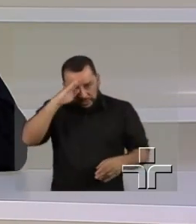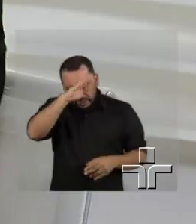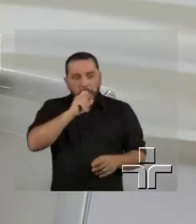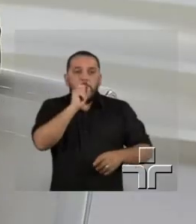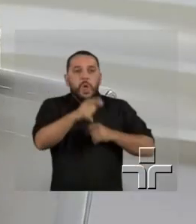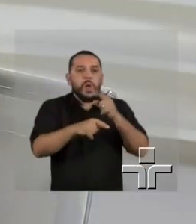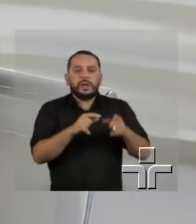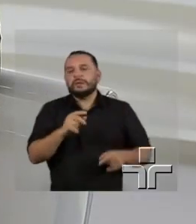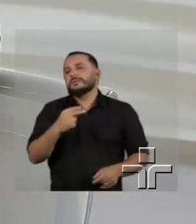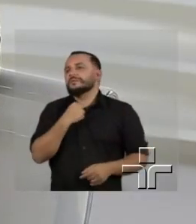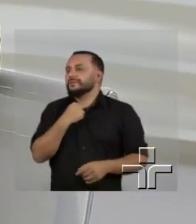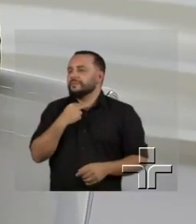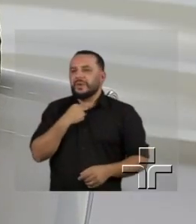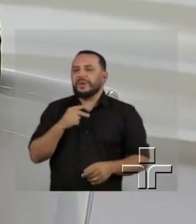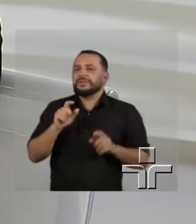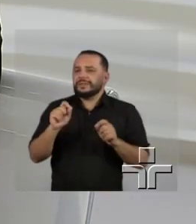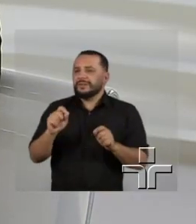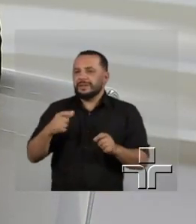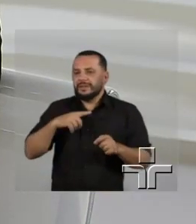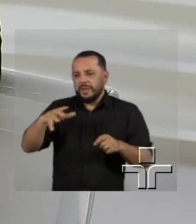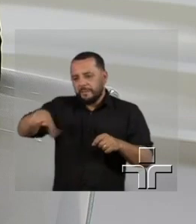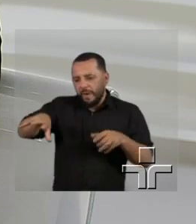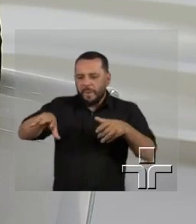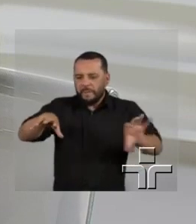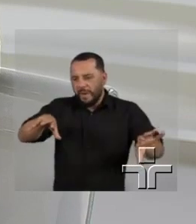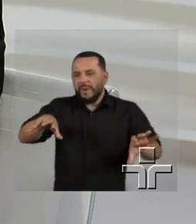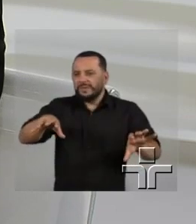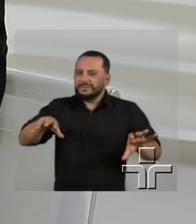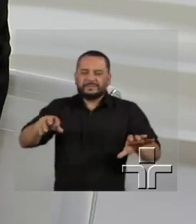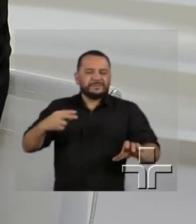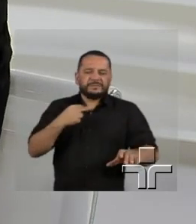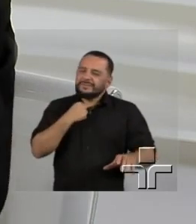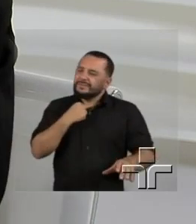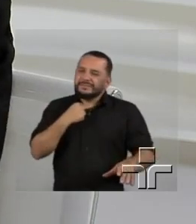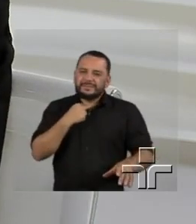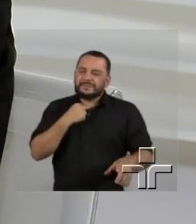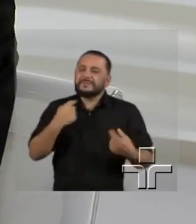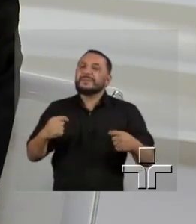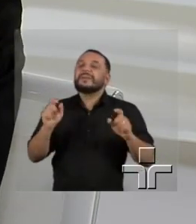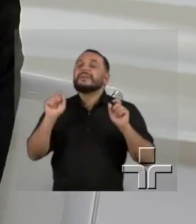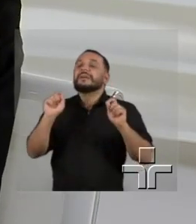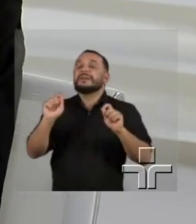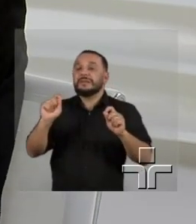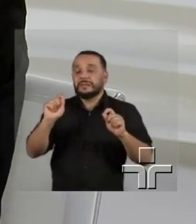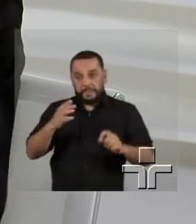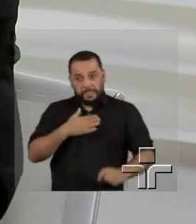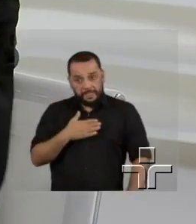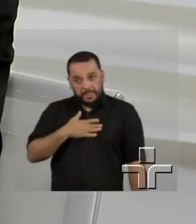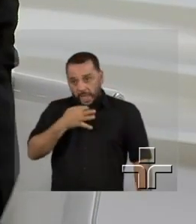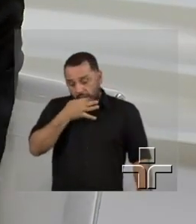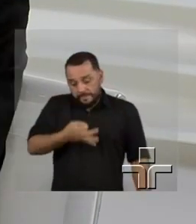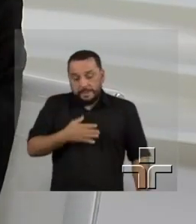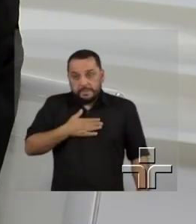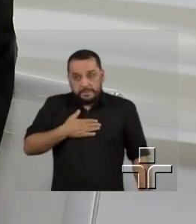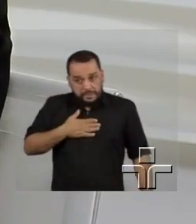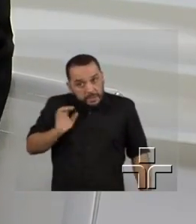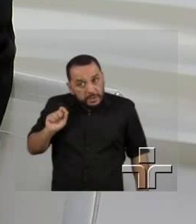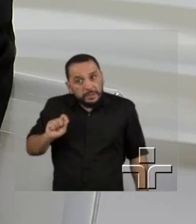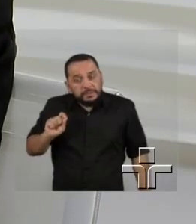mim, talvez não é para você. O problema é para os 13 milhões de desempregados, para as pessoas que ganham pouco, para a pessoa